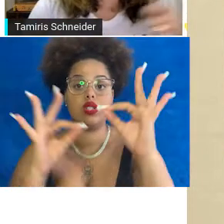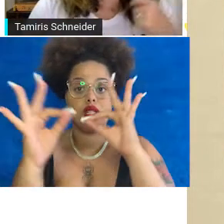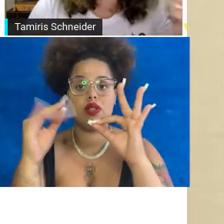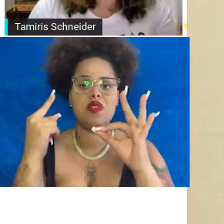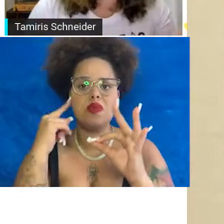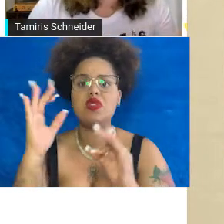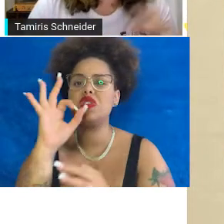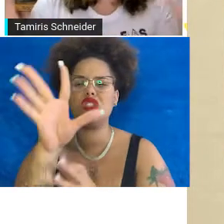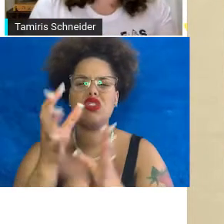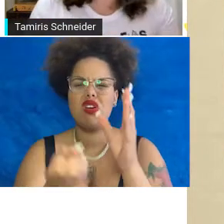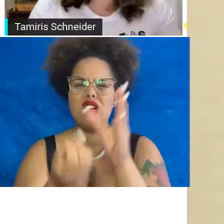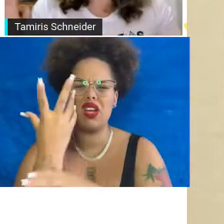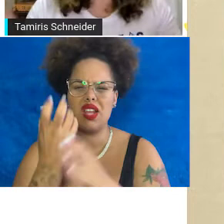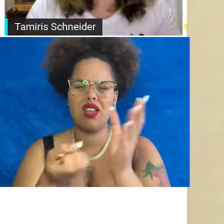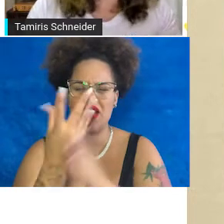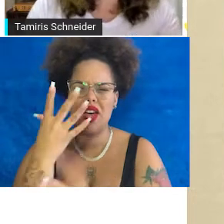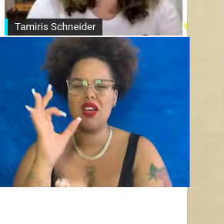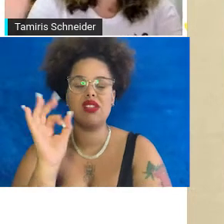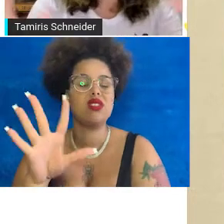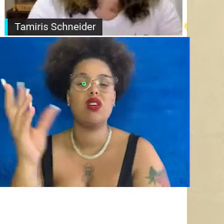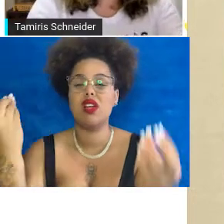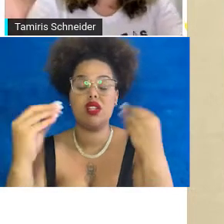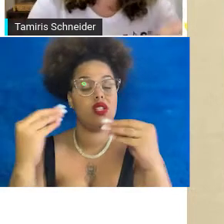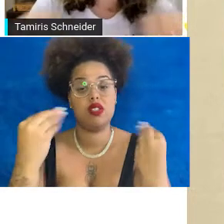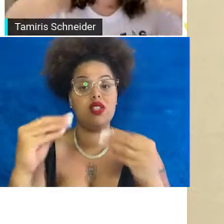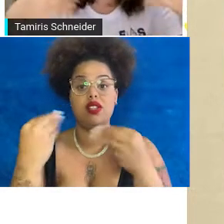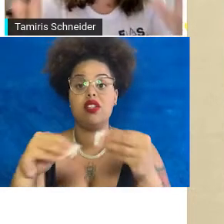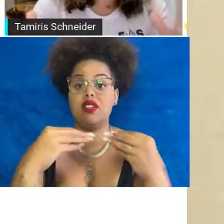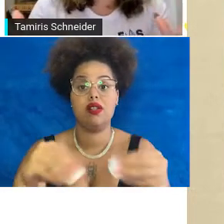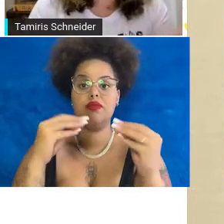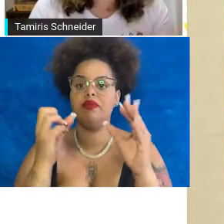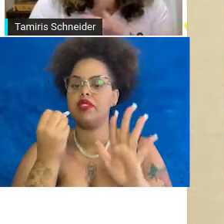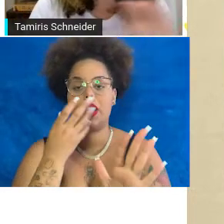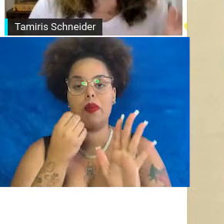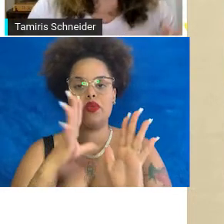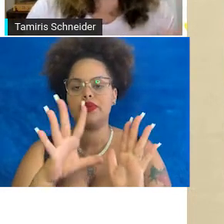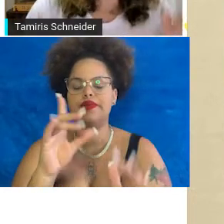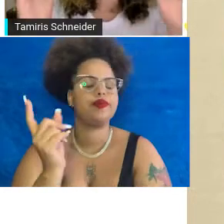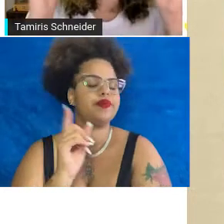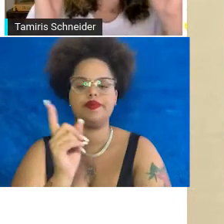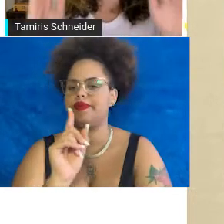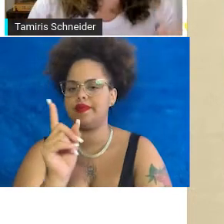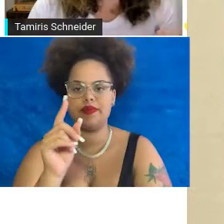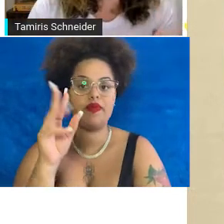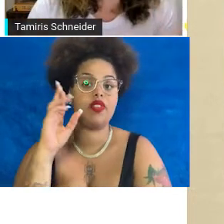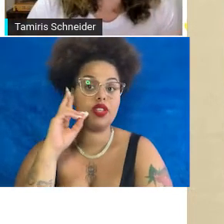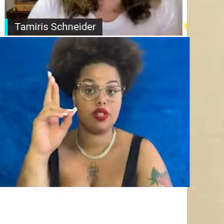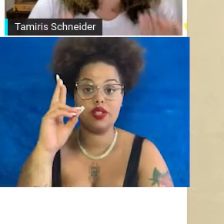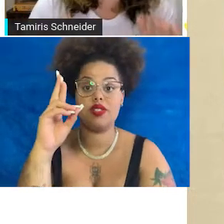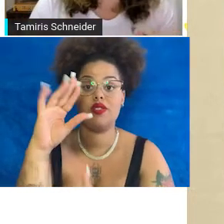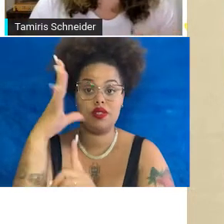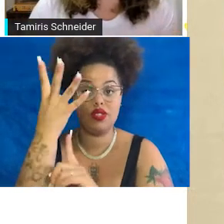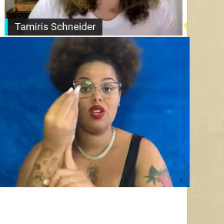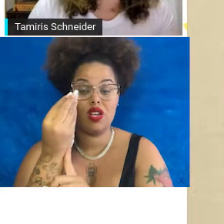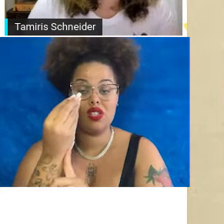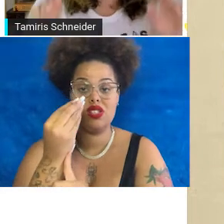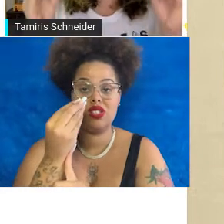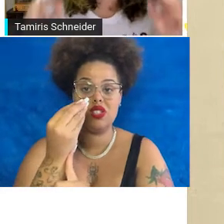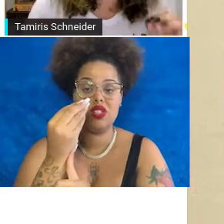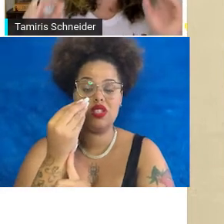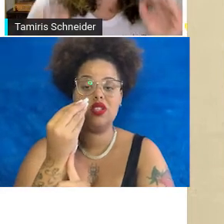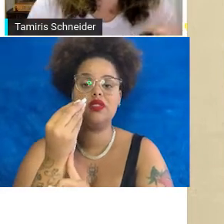que é só criar, que a gente só vai colocar um montão de coisa lá na cena e tá bom, roda. Não. Direção de arte, esse